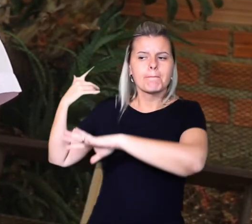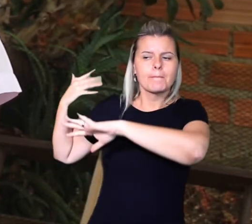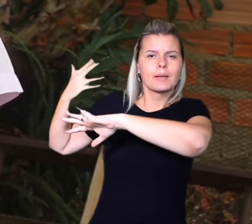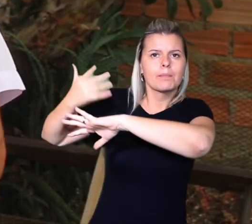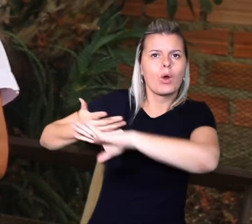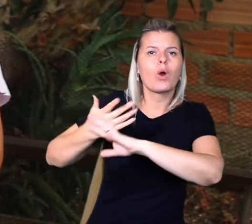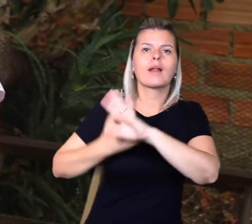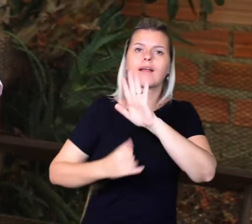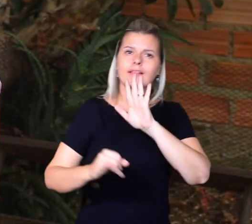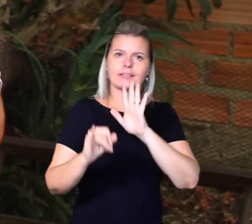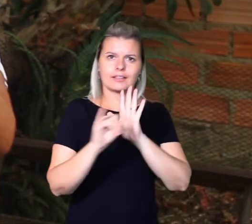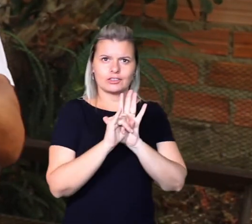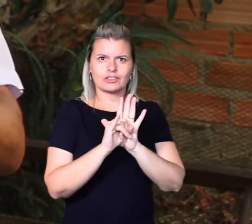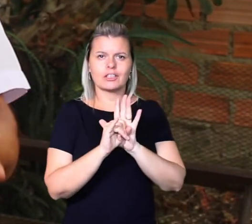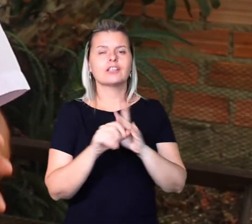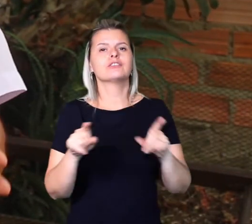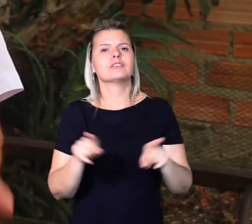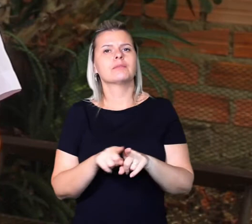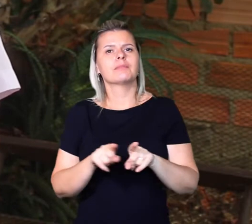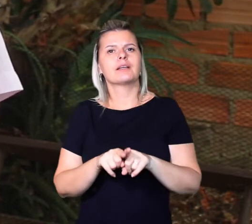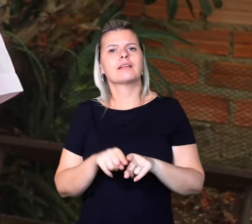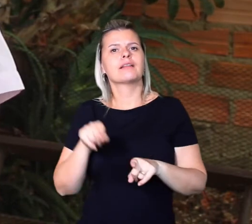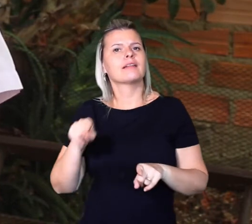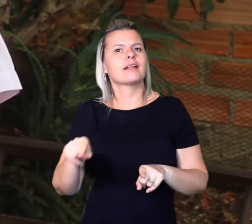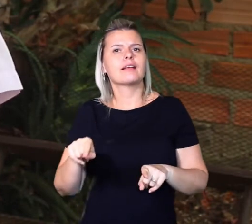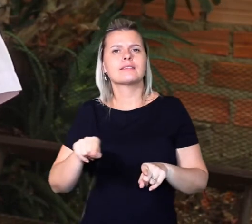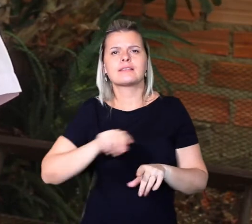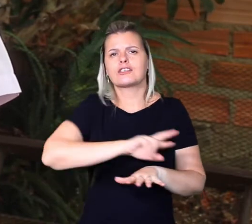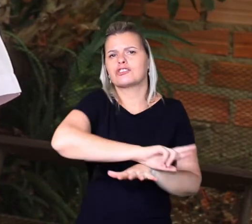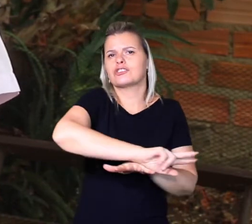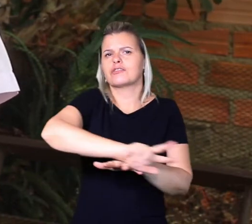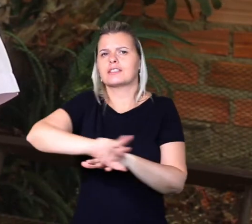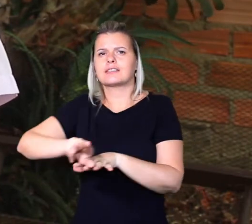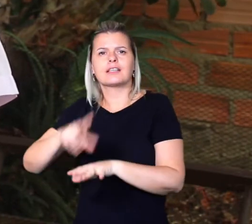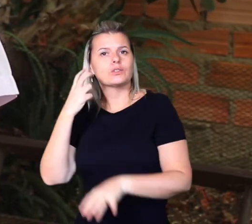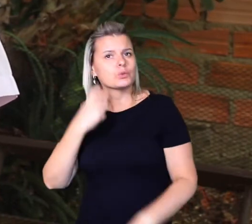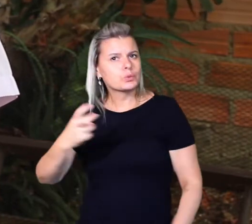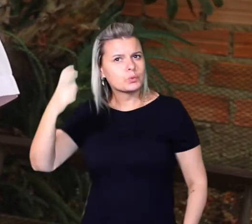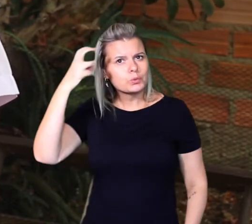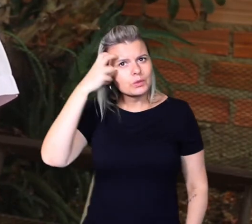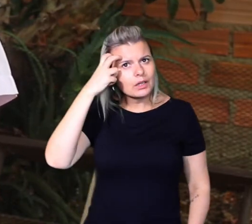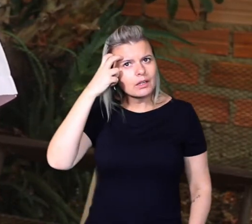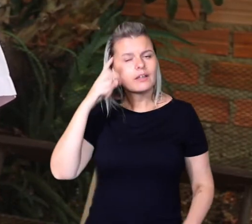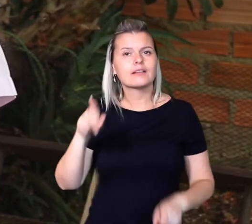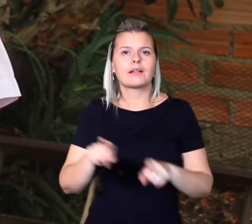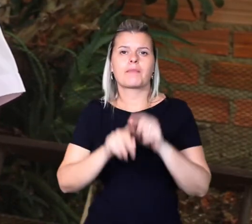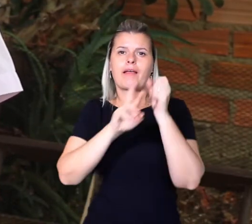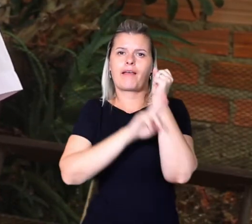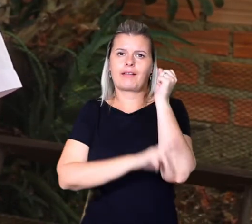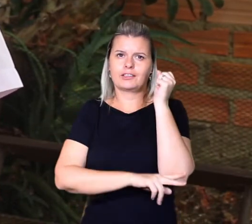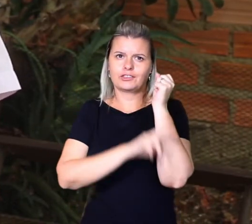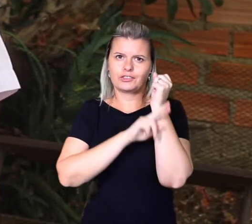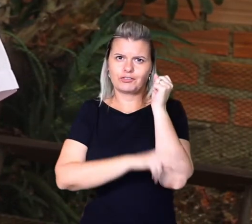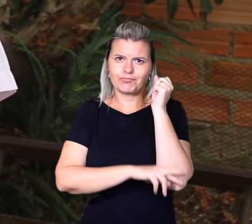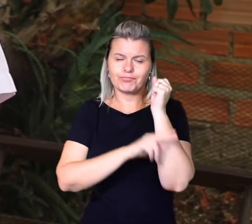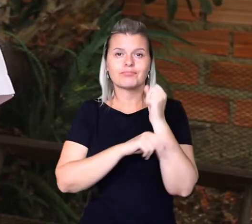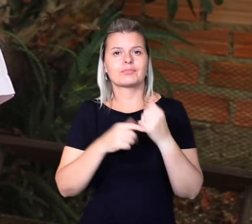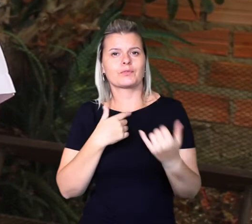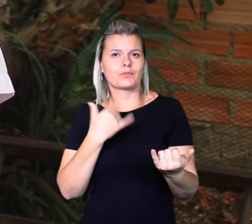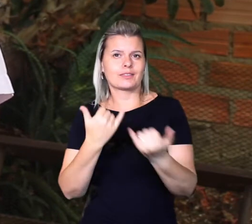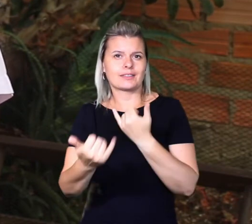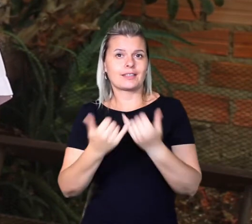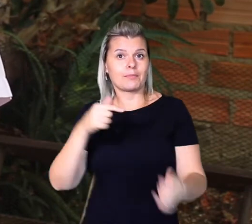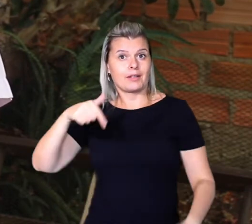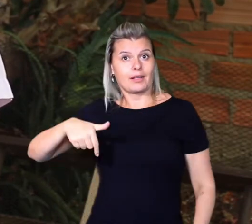identidade nesse amplo espectro da diversidade cultural e étnico-racial. Vou ficar com um exemplo aqui em Osório, por